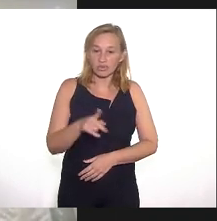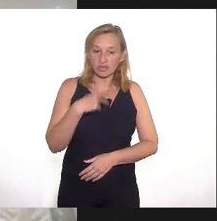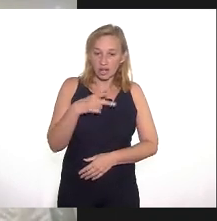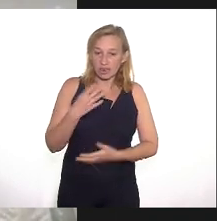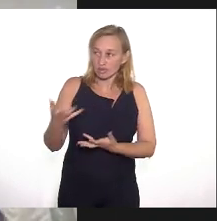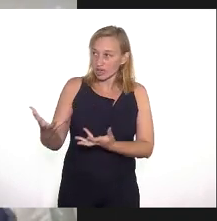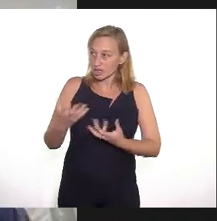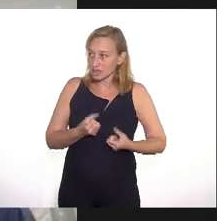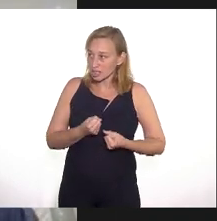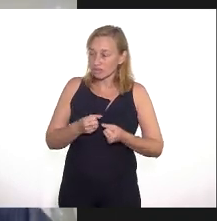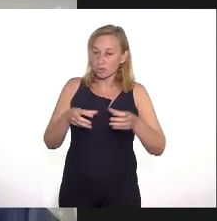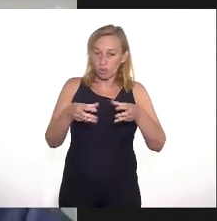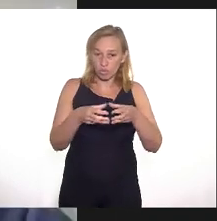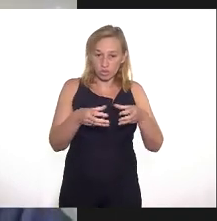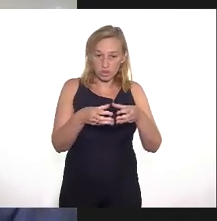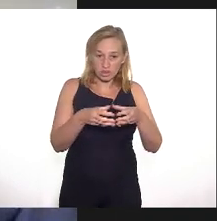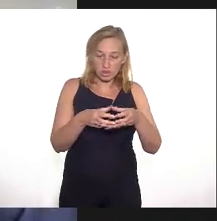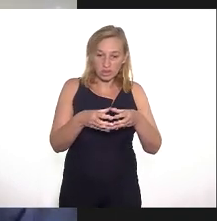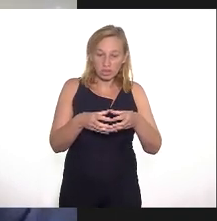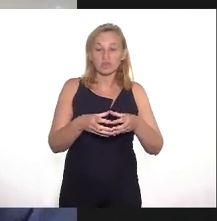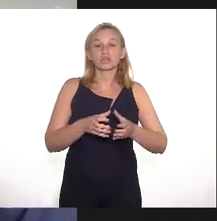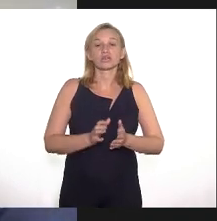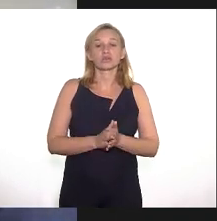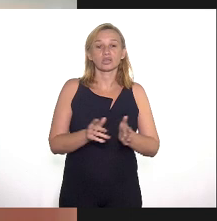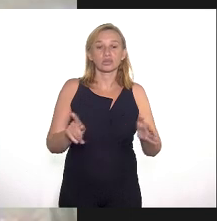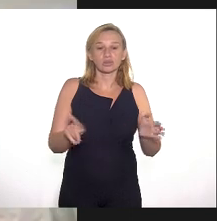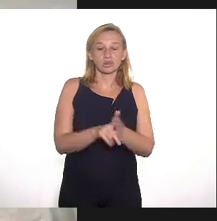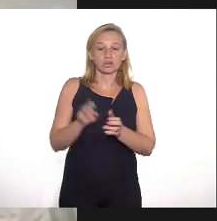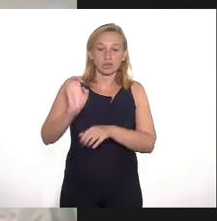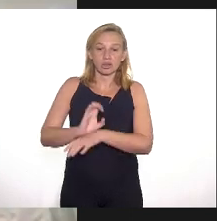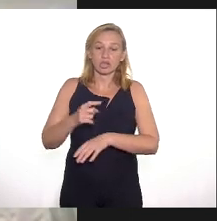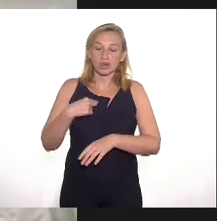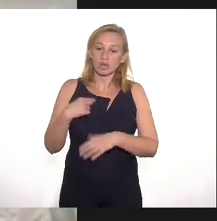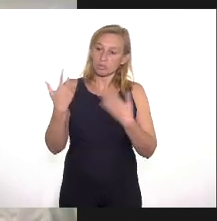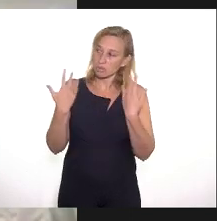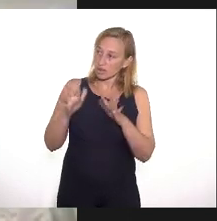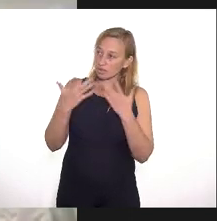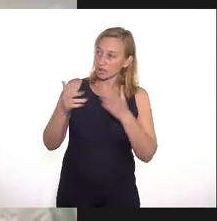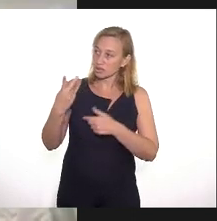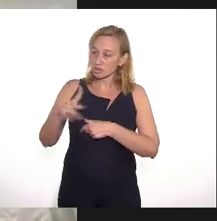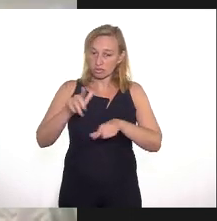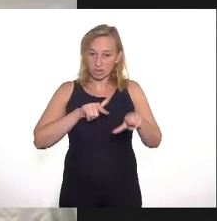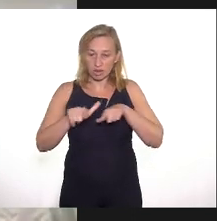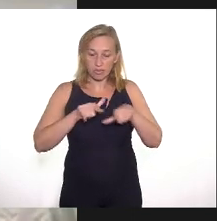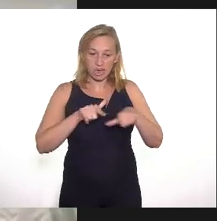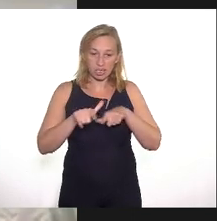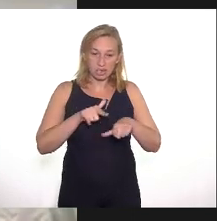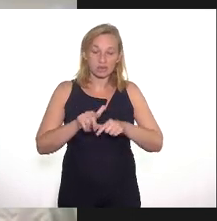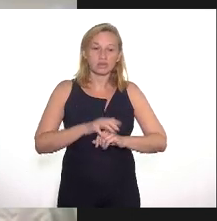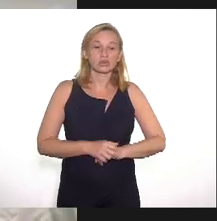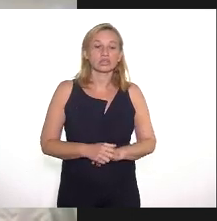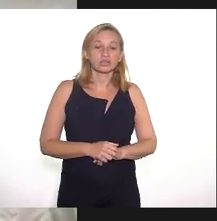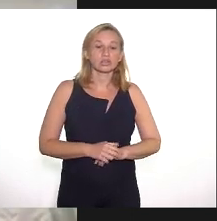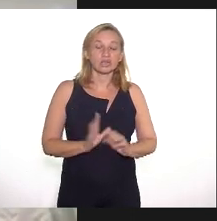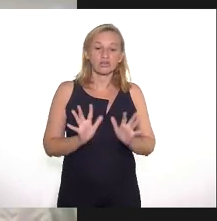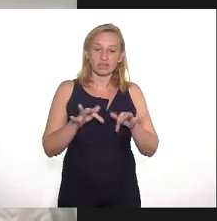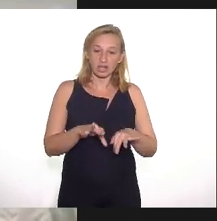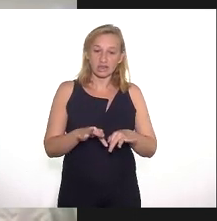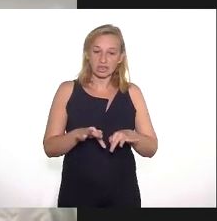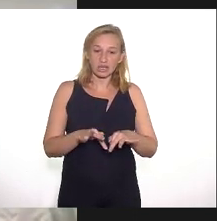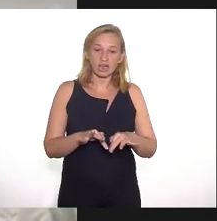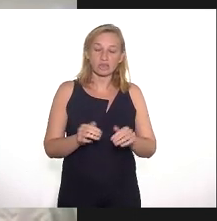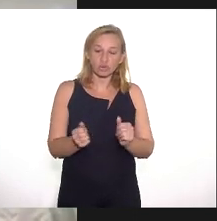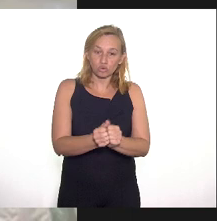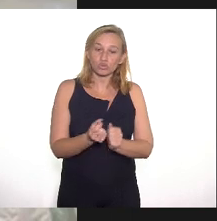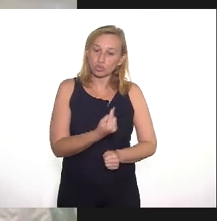que recebo comissões de concursados, eu enalteço o trabalho de Vossa Excelência, que tem cerrado fileiras junto